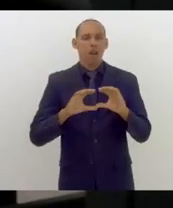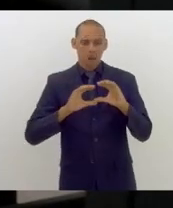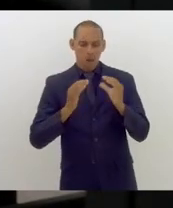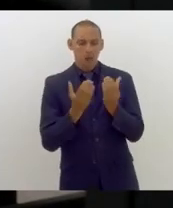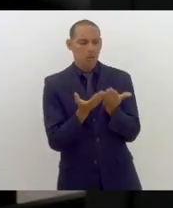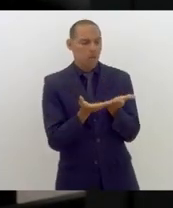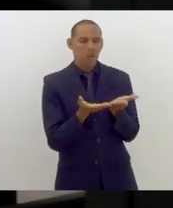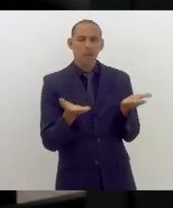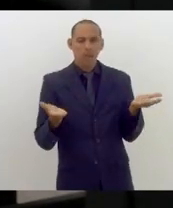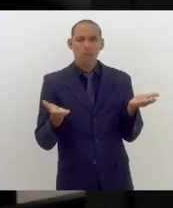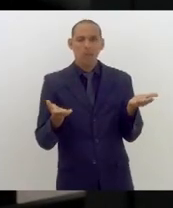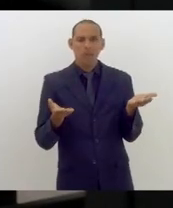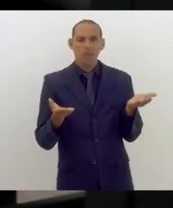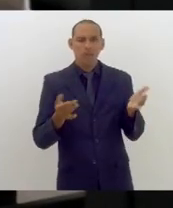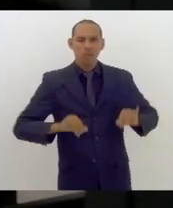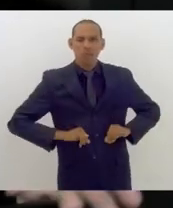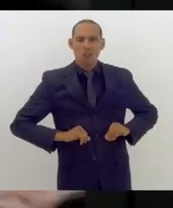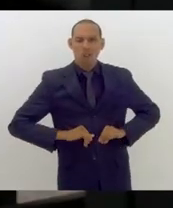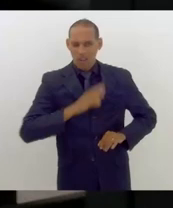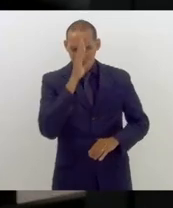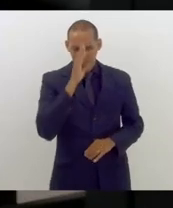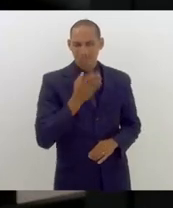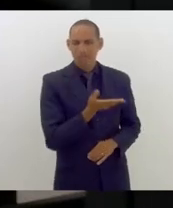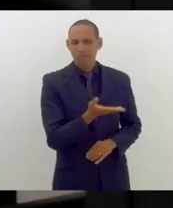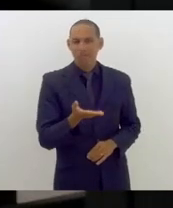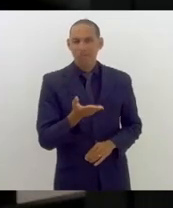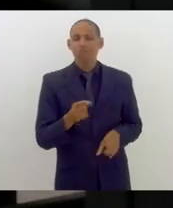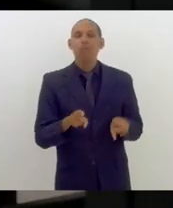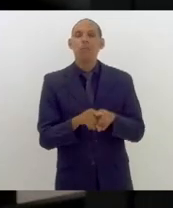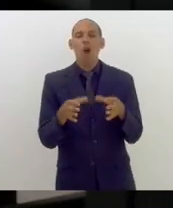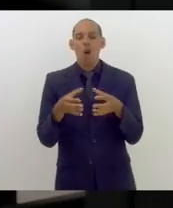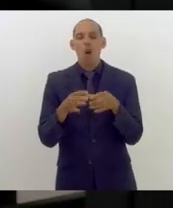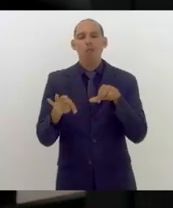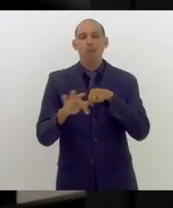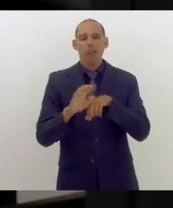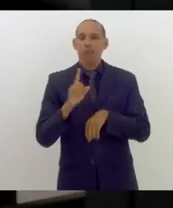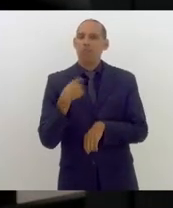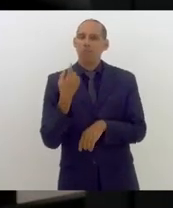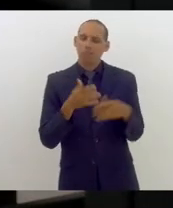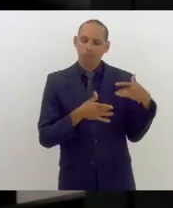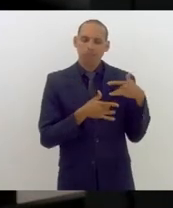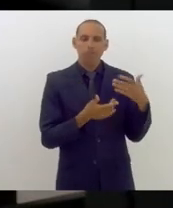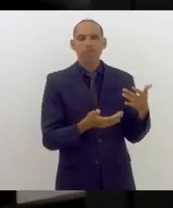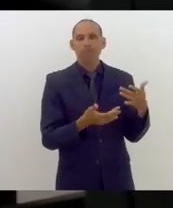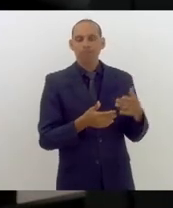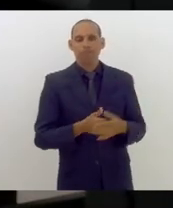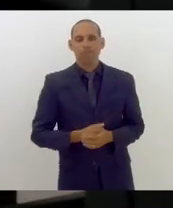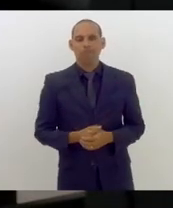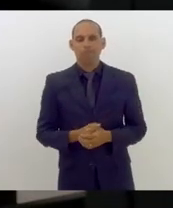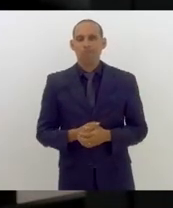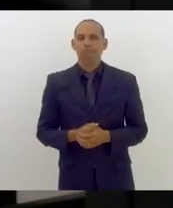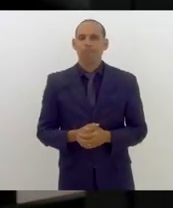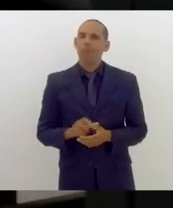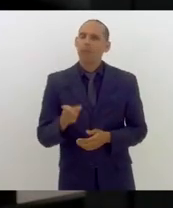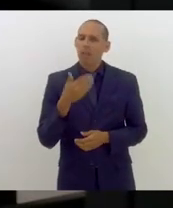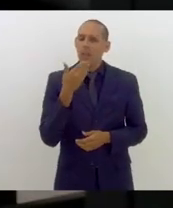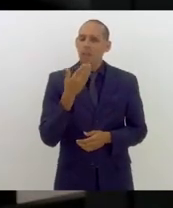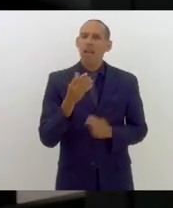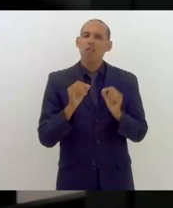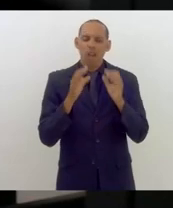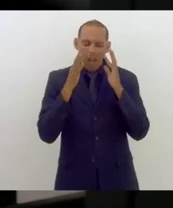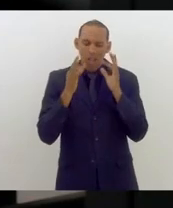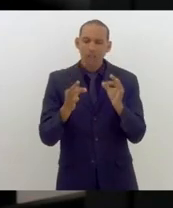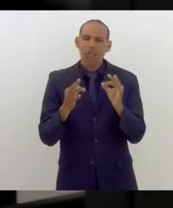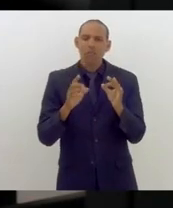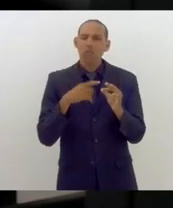atingidas diretamente com o corpo técnico se coloca à disposição e realmente pede atenção nós vamos